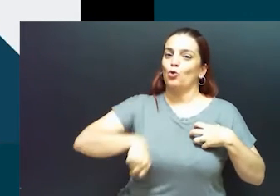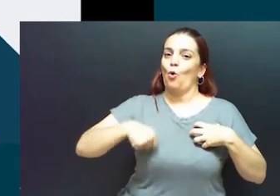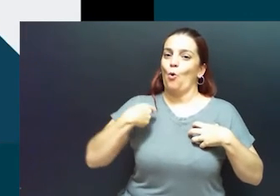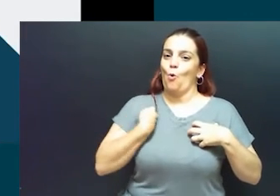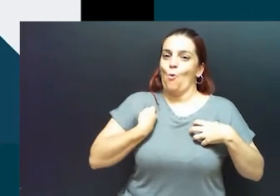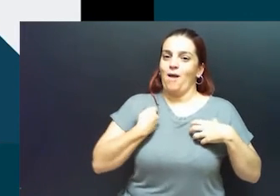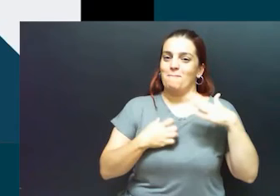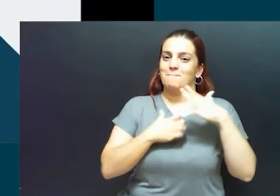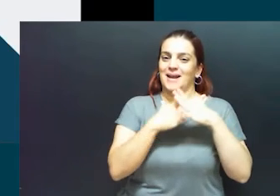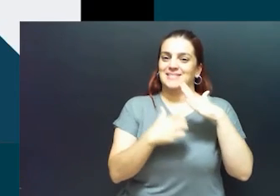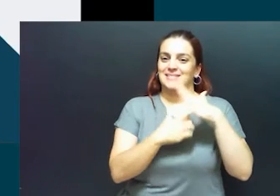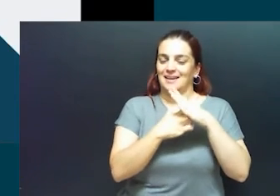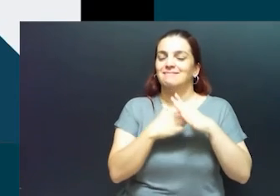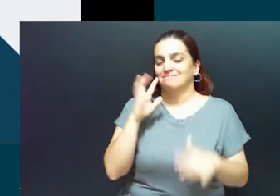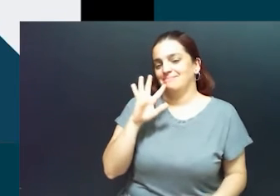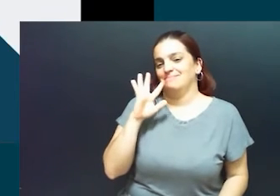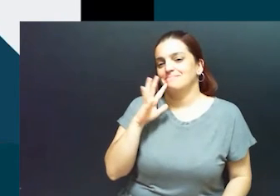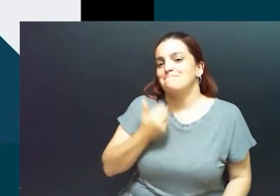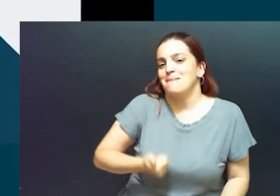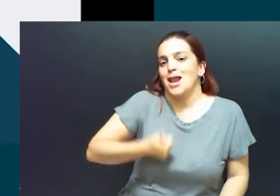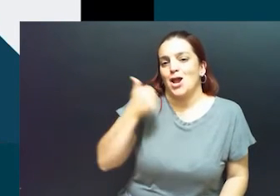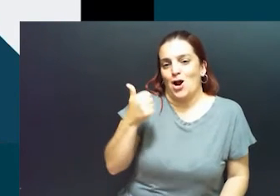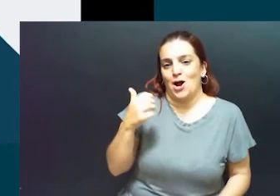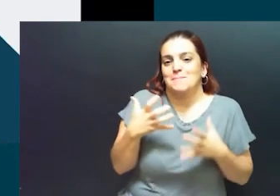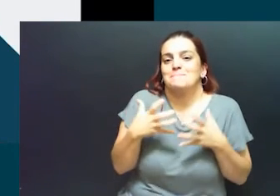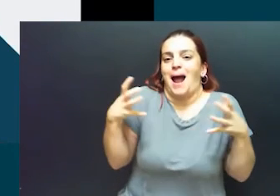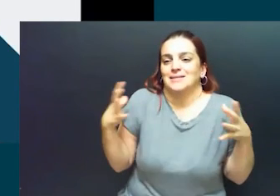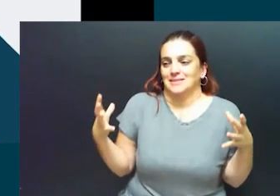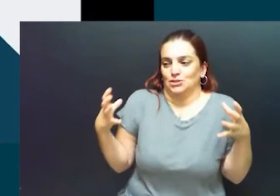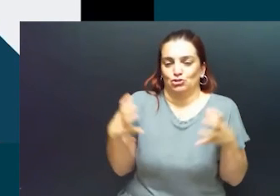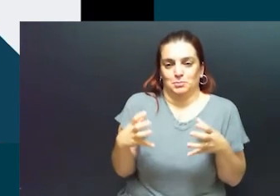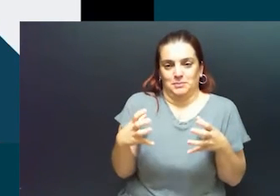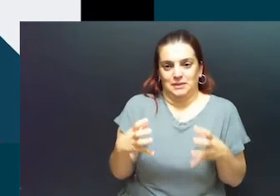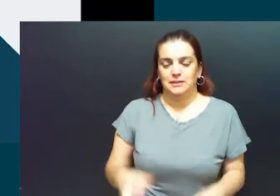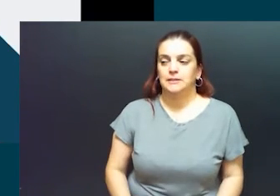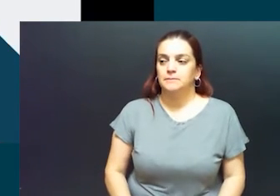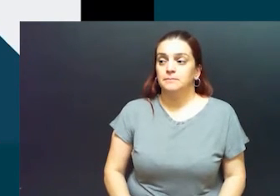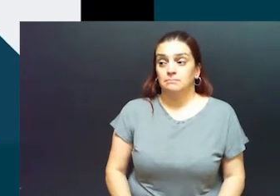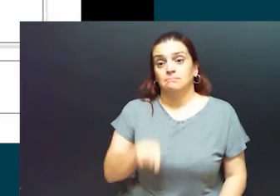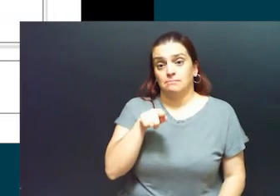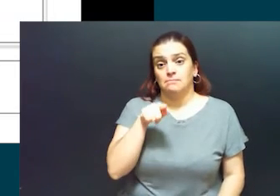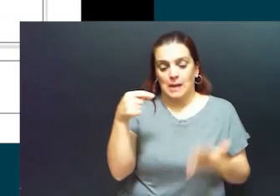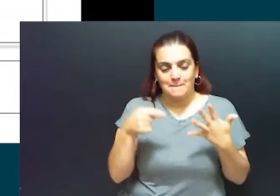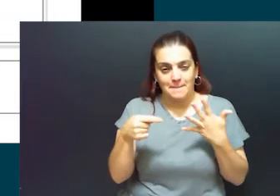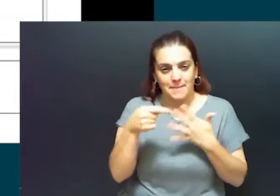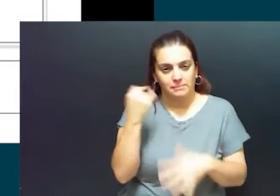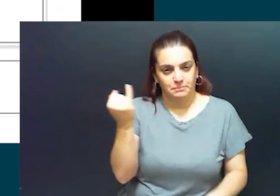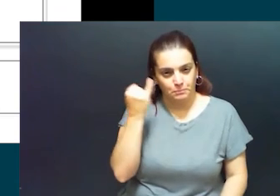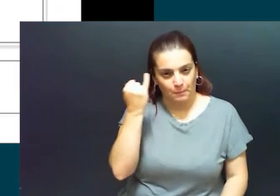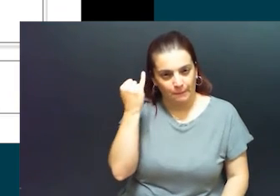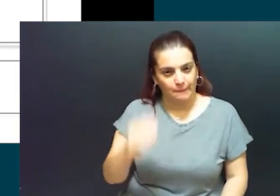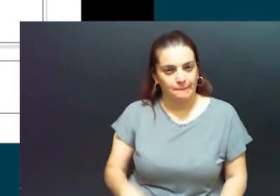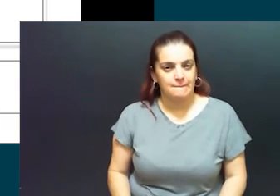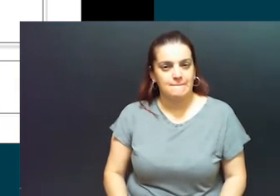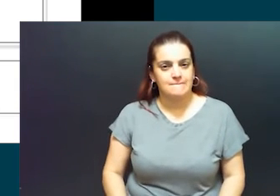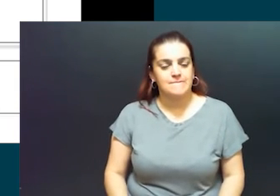estar envolvidas nisso, sabe? E, e, e isso tudo é muito importante. Então, vamos lá,